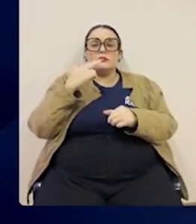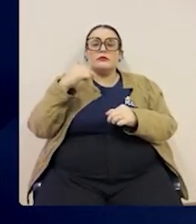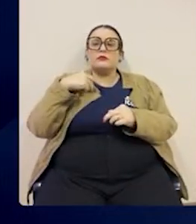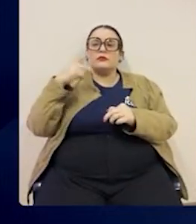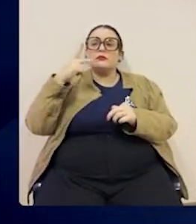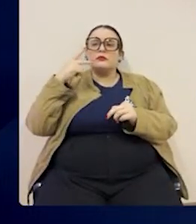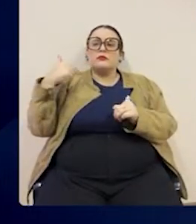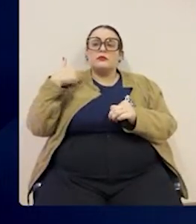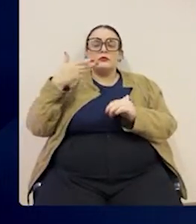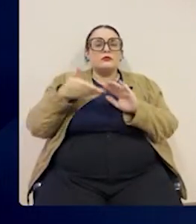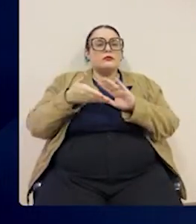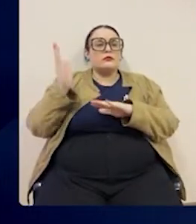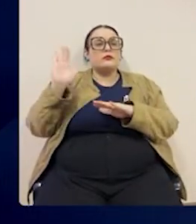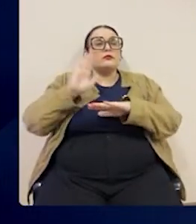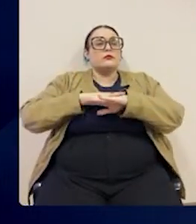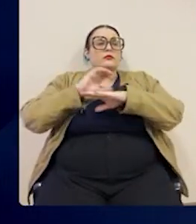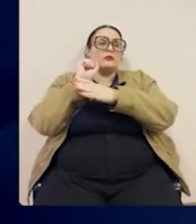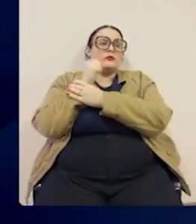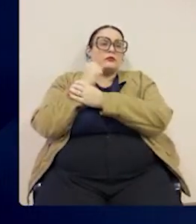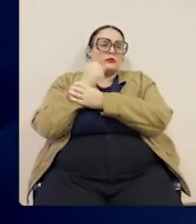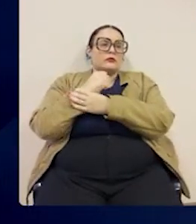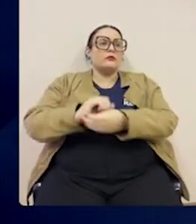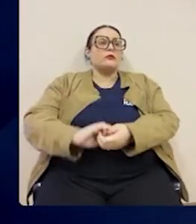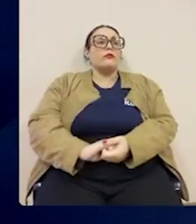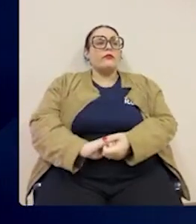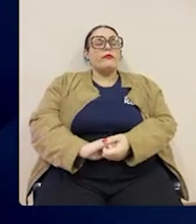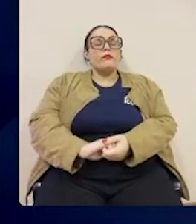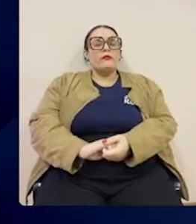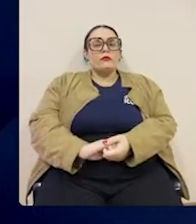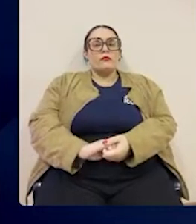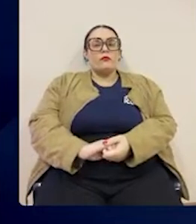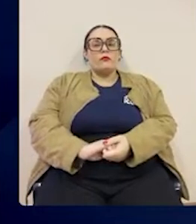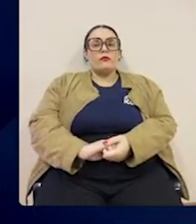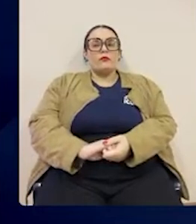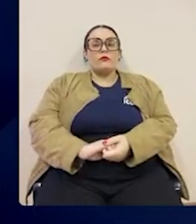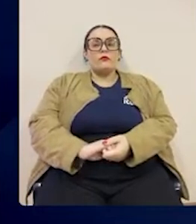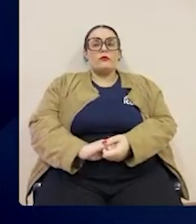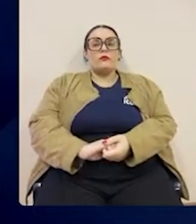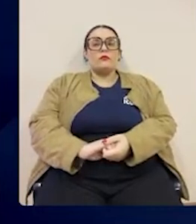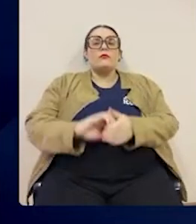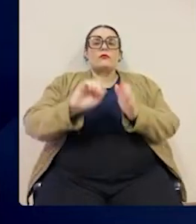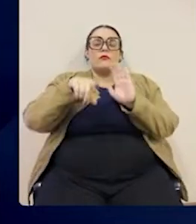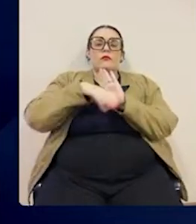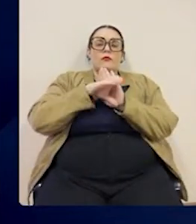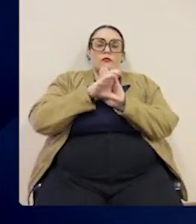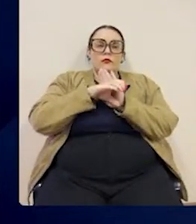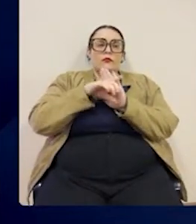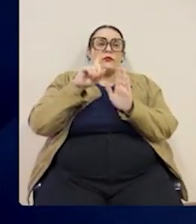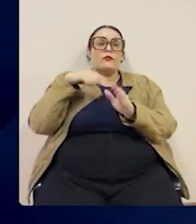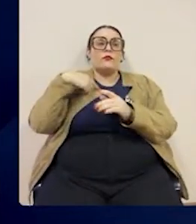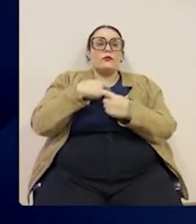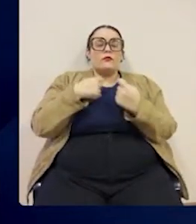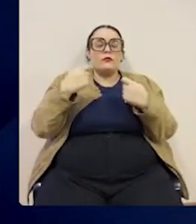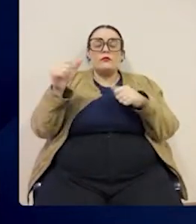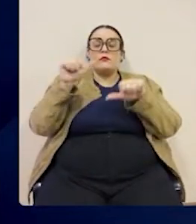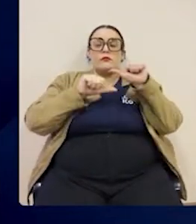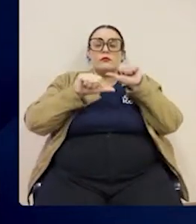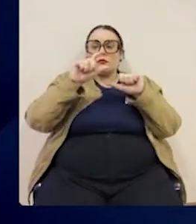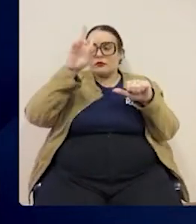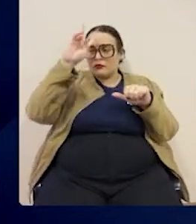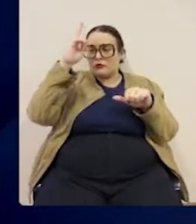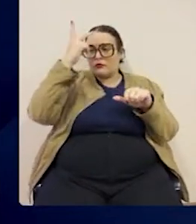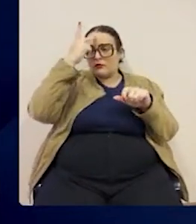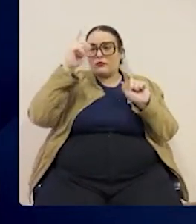né? Então, é isso, é uma questão mesmo conceitual que a gente precisa mudar para a compreensão da sociedade sobre o que é a fisioterapia, que